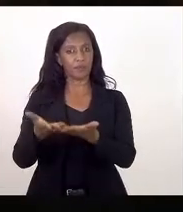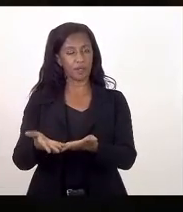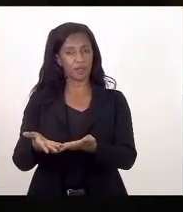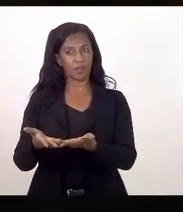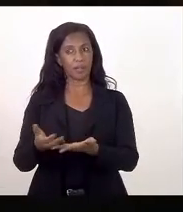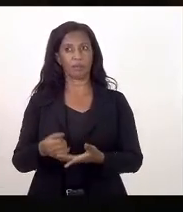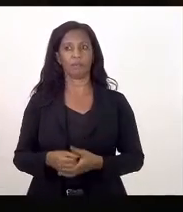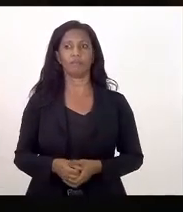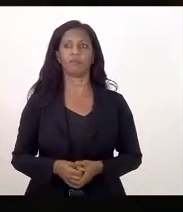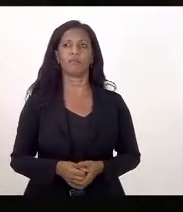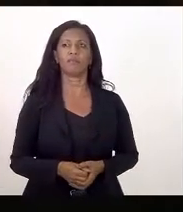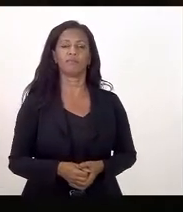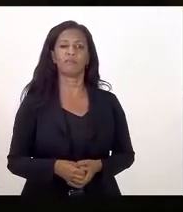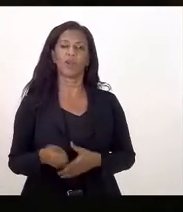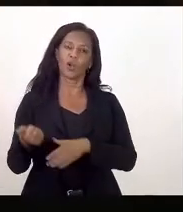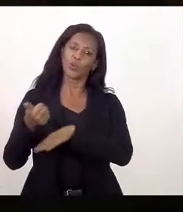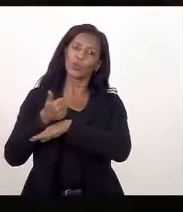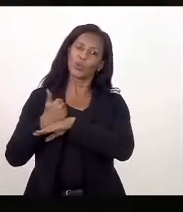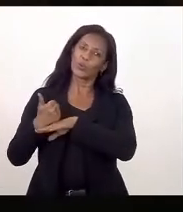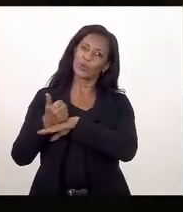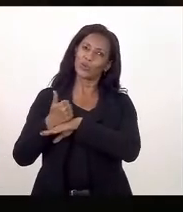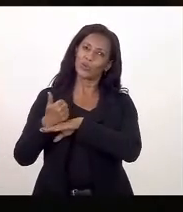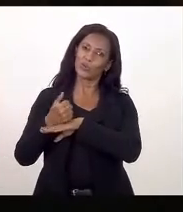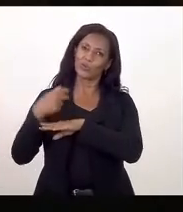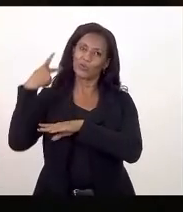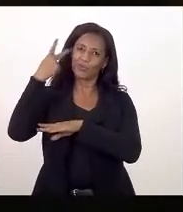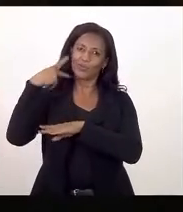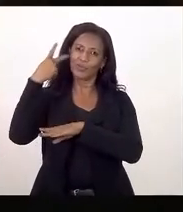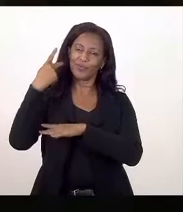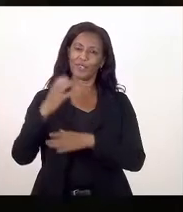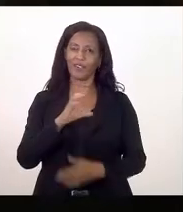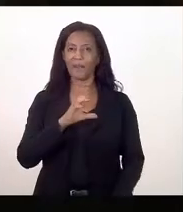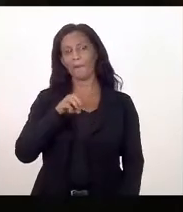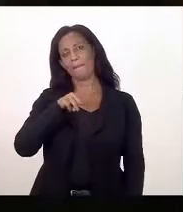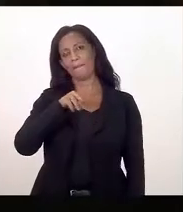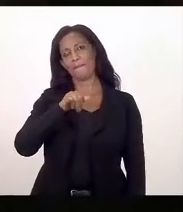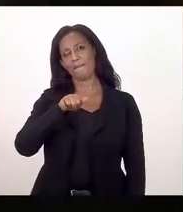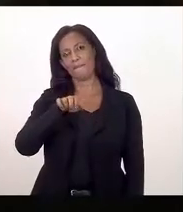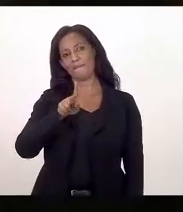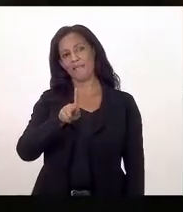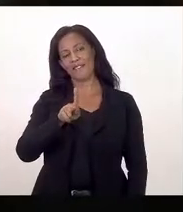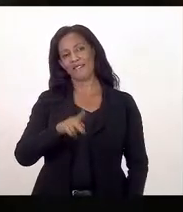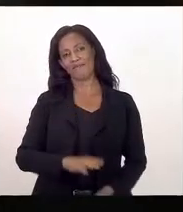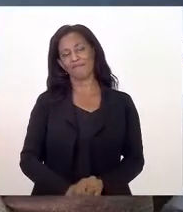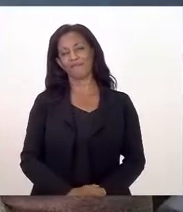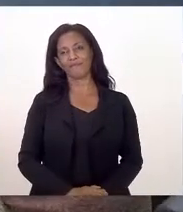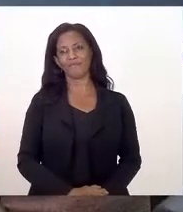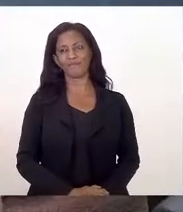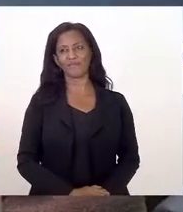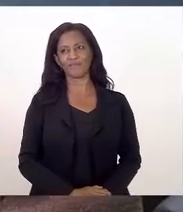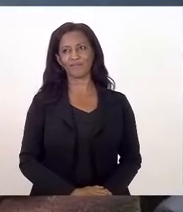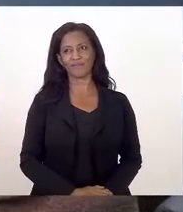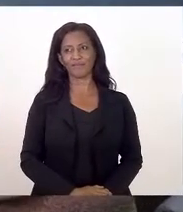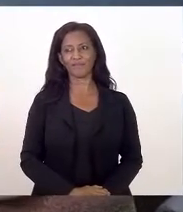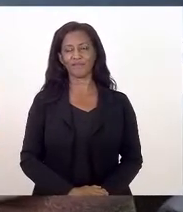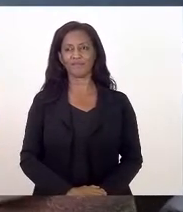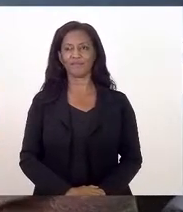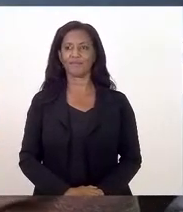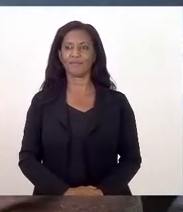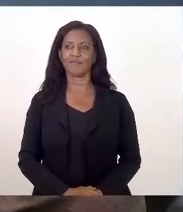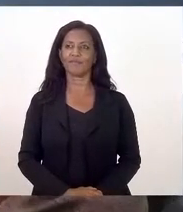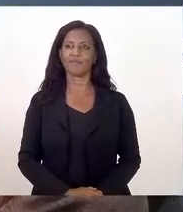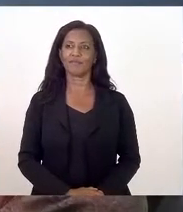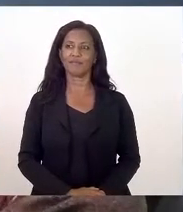parte ao digno parlamentar Carlos Mink. Deputado Luiz Paulo, presidente André Siliano,